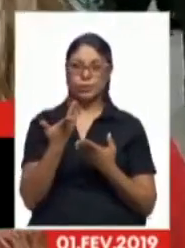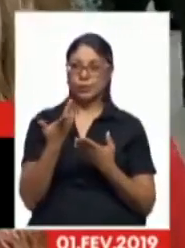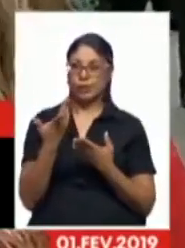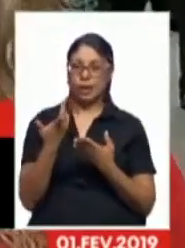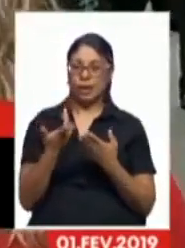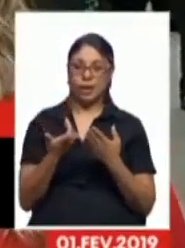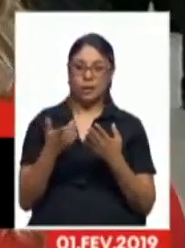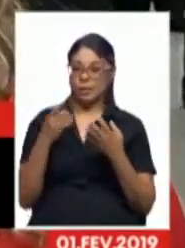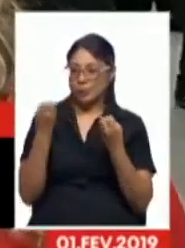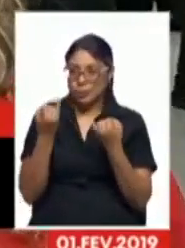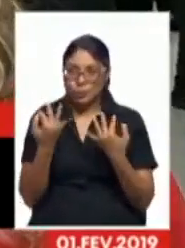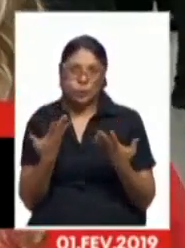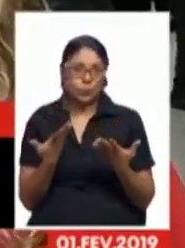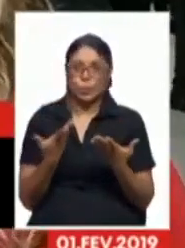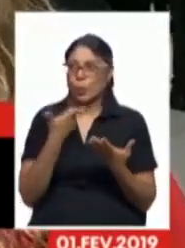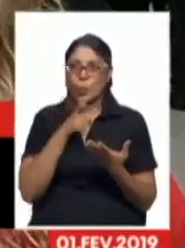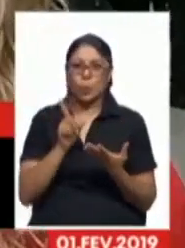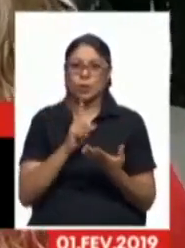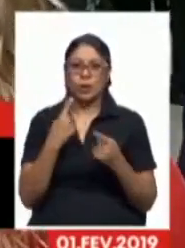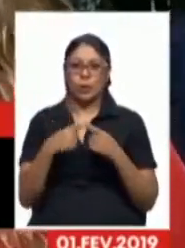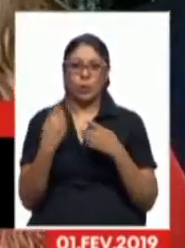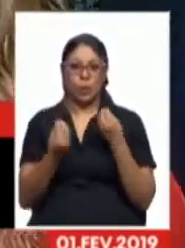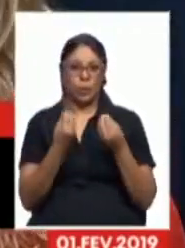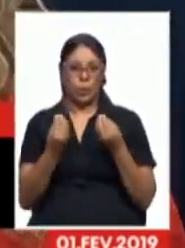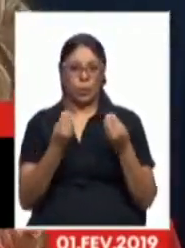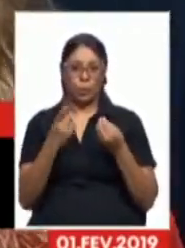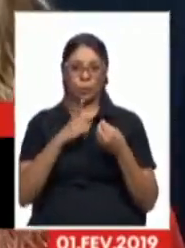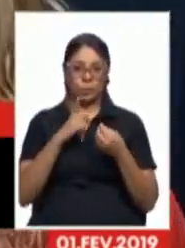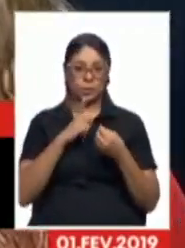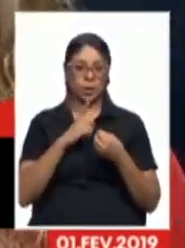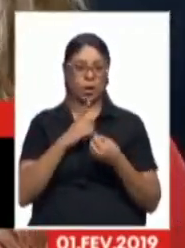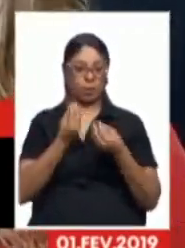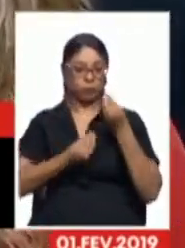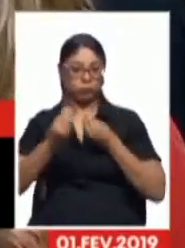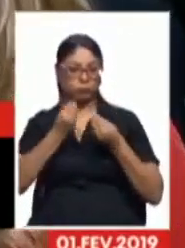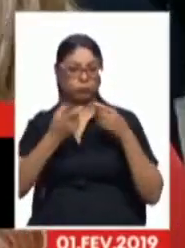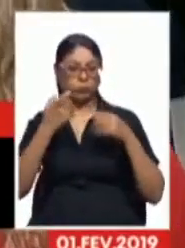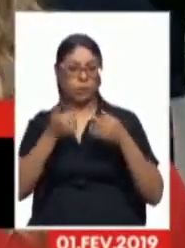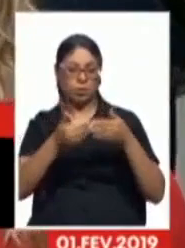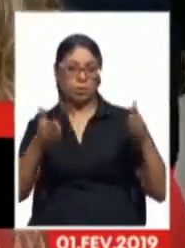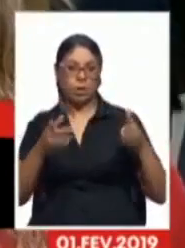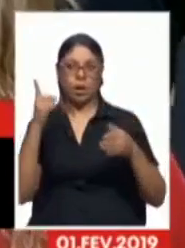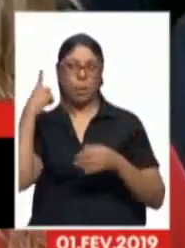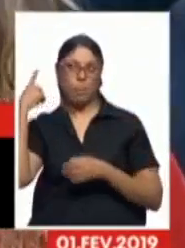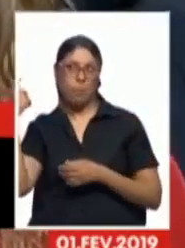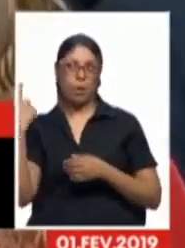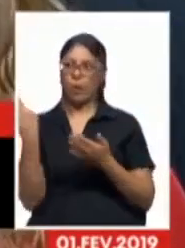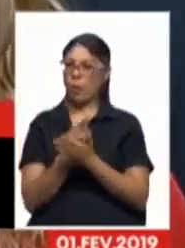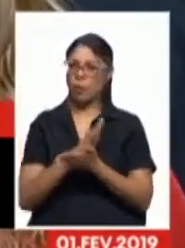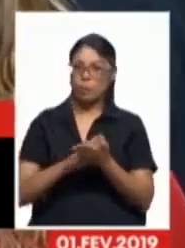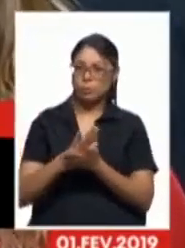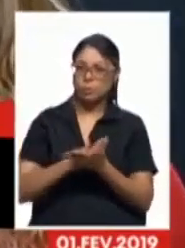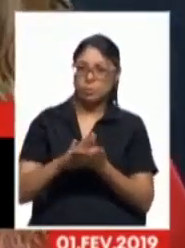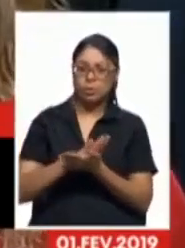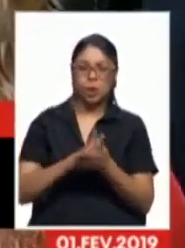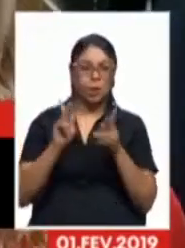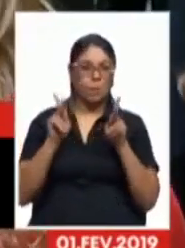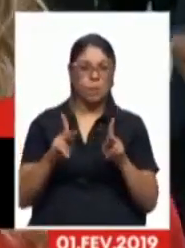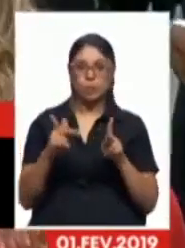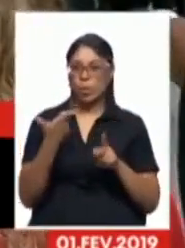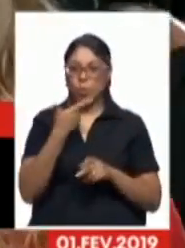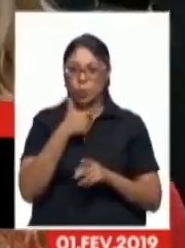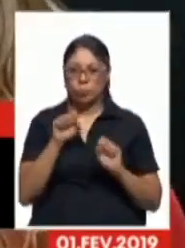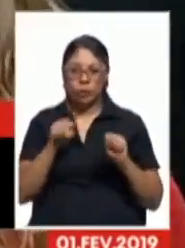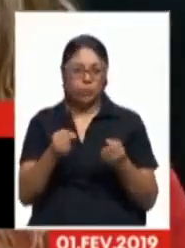situações inexplicáveis, como você ter um refeitório na porta de uma barragem, de uma sirene que não tocou, das pessoas não terem tido o direito da defesa,